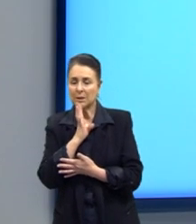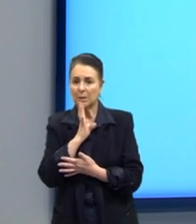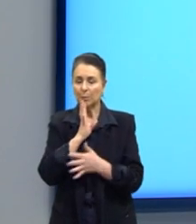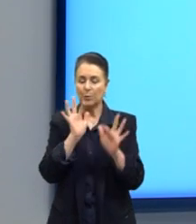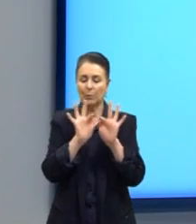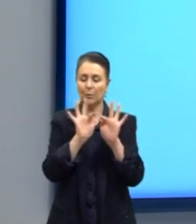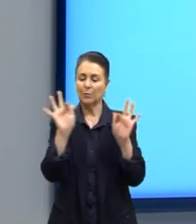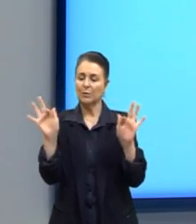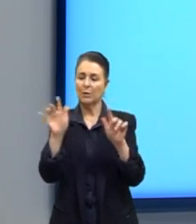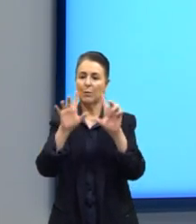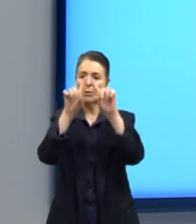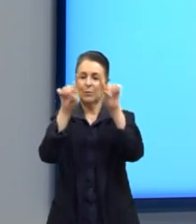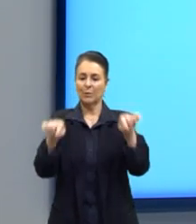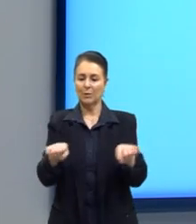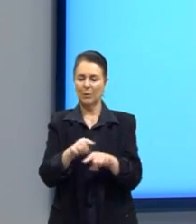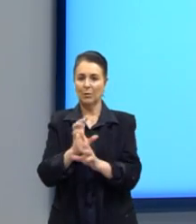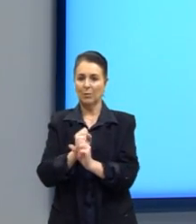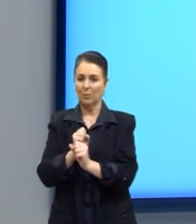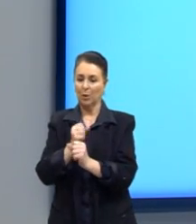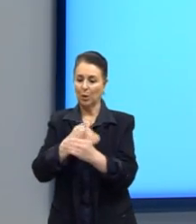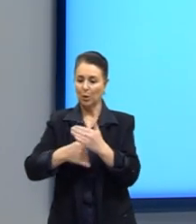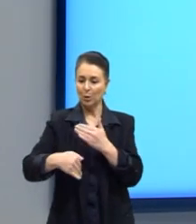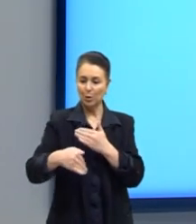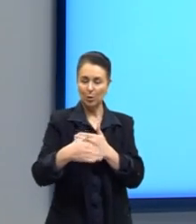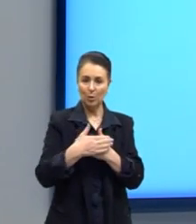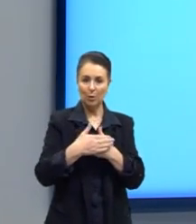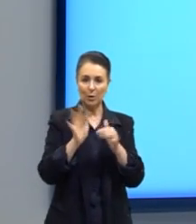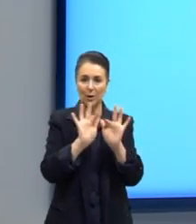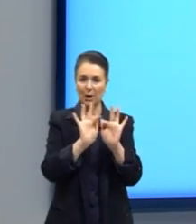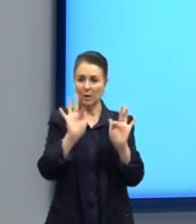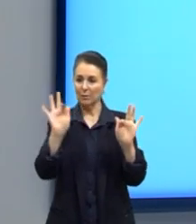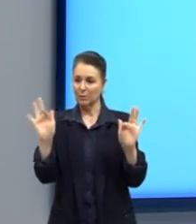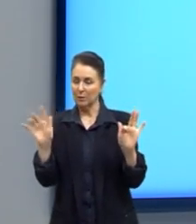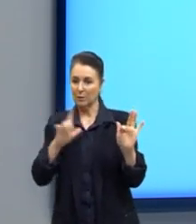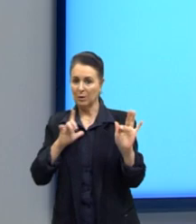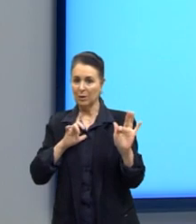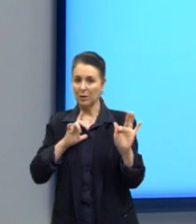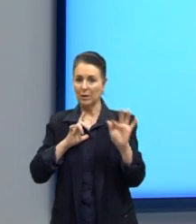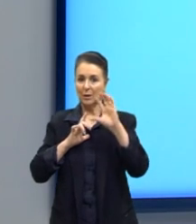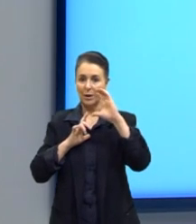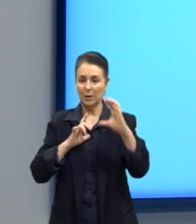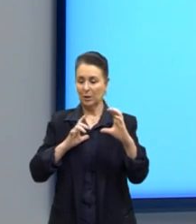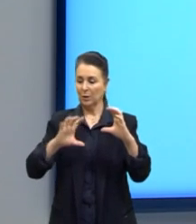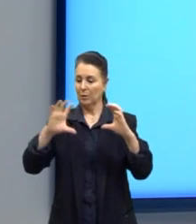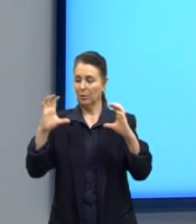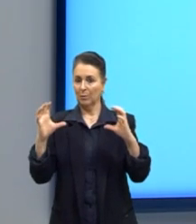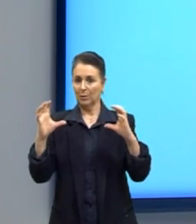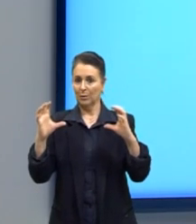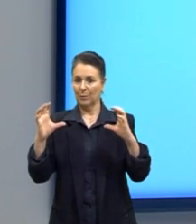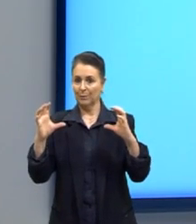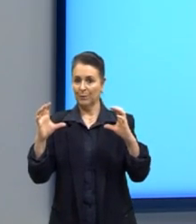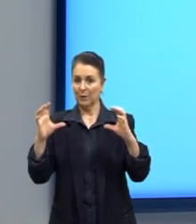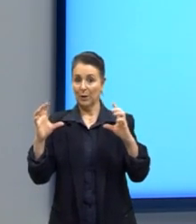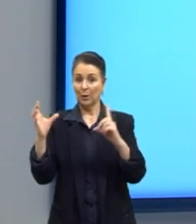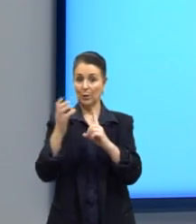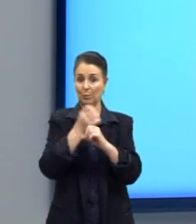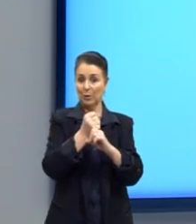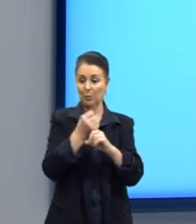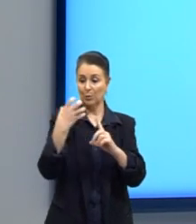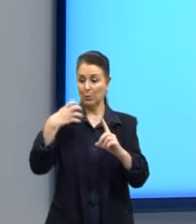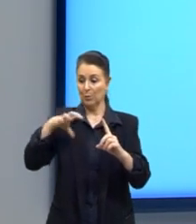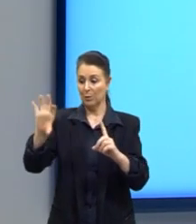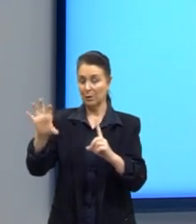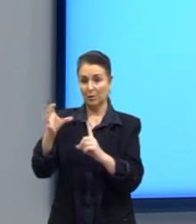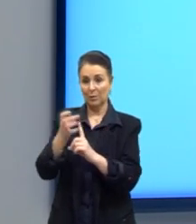a função trigonométrica toda função que possui domínio e contra domínio no conjunto dos números